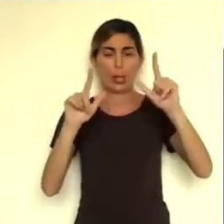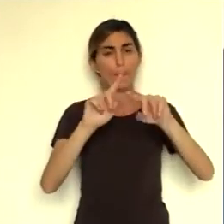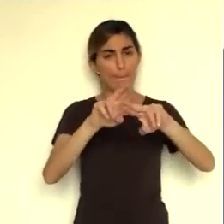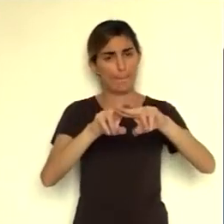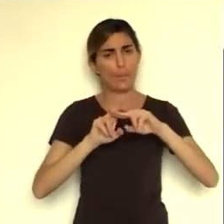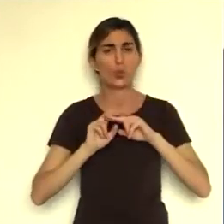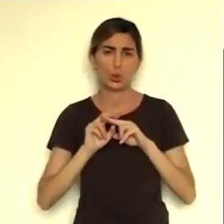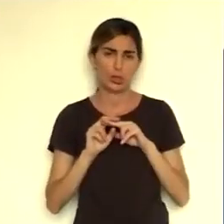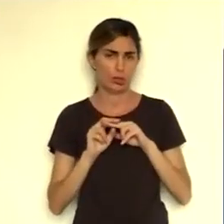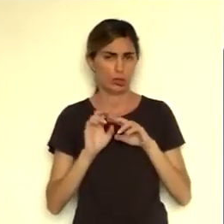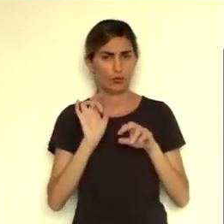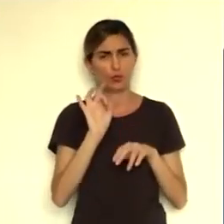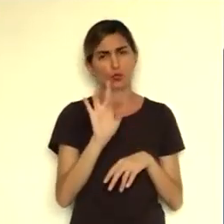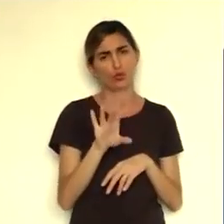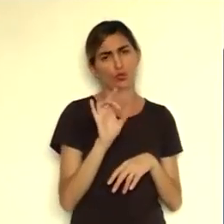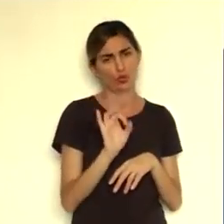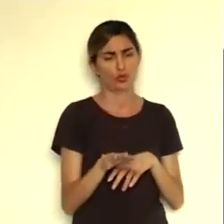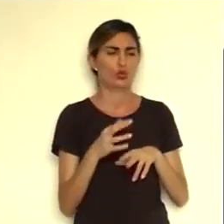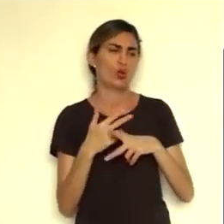por conta de